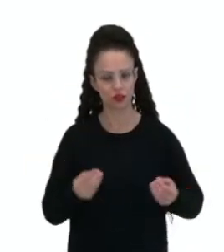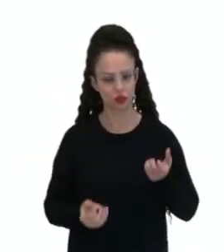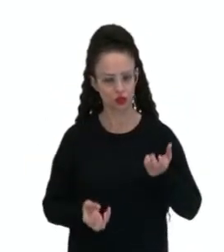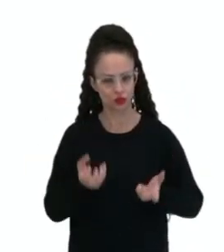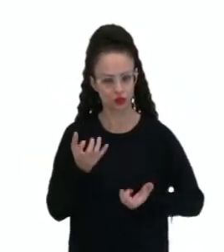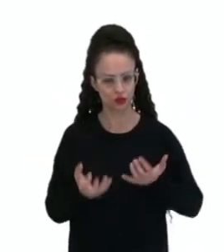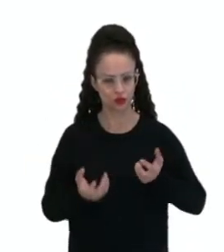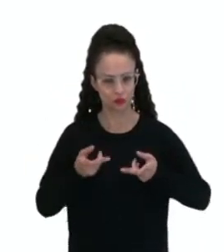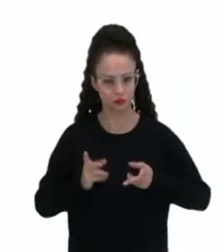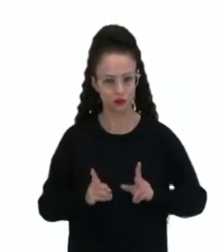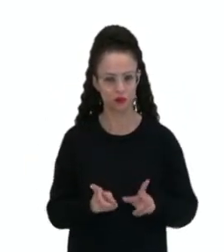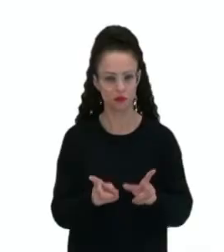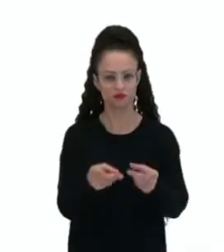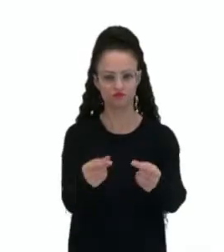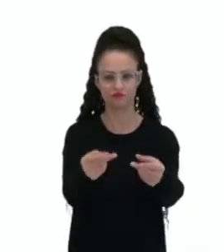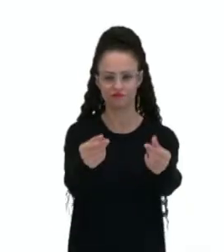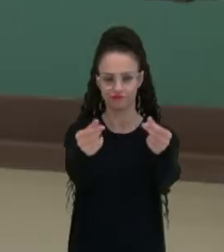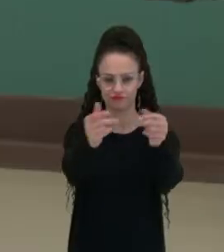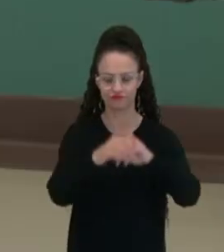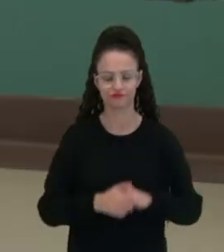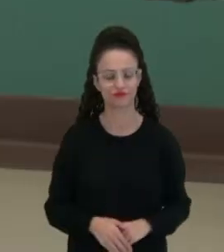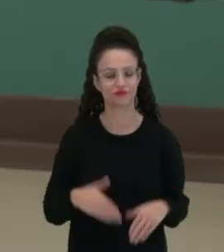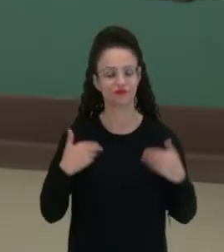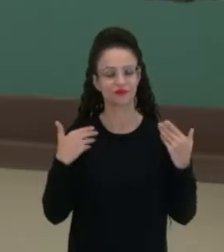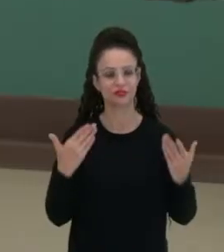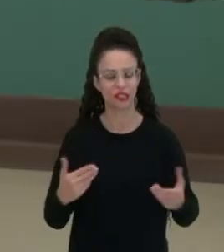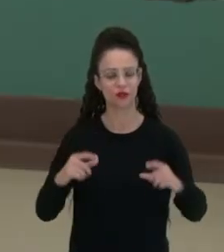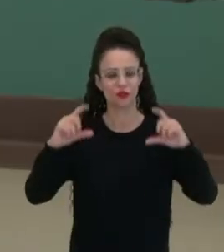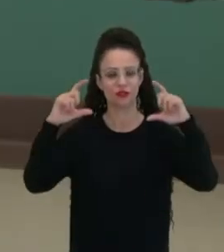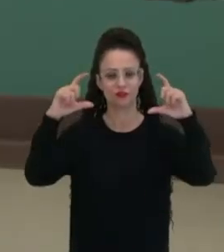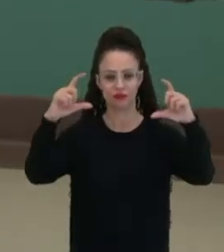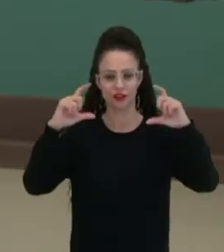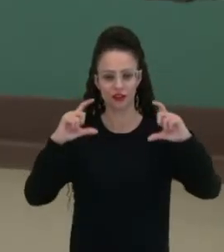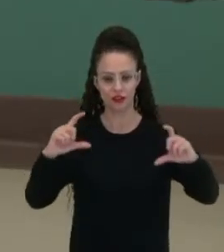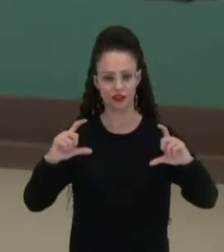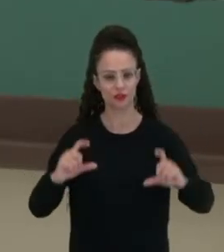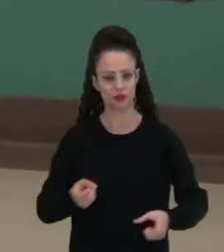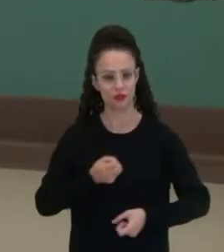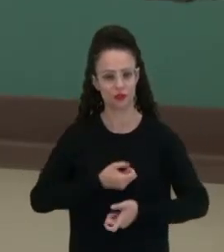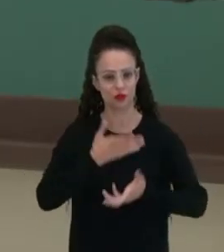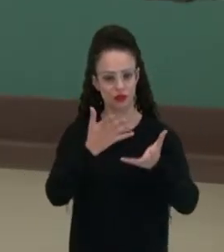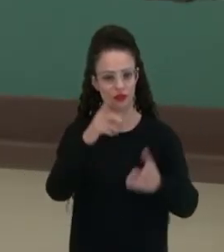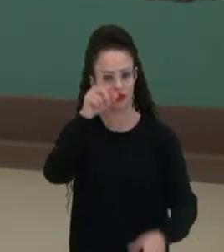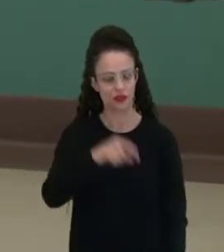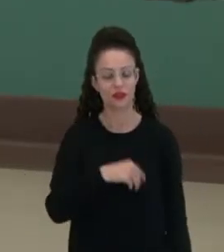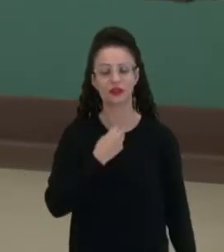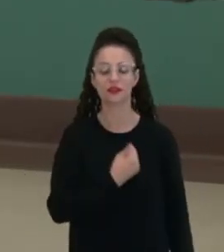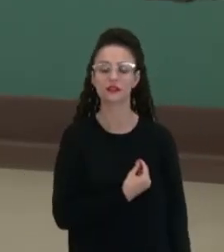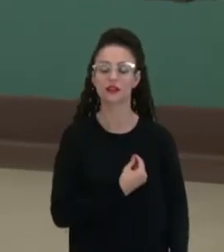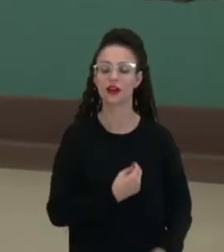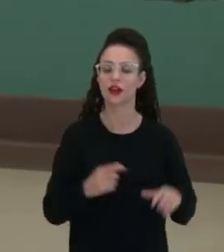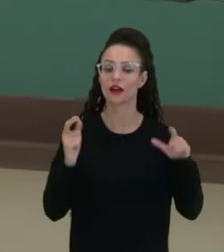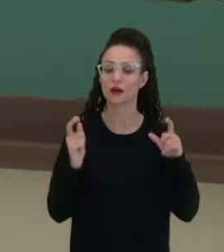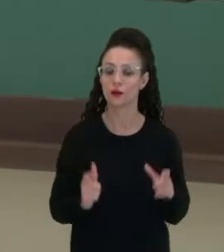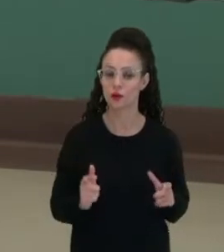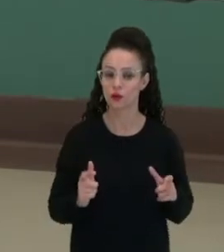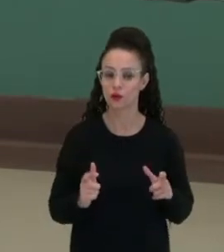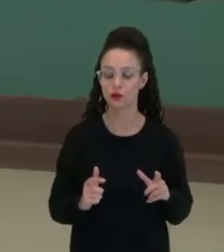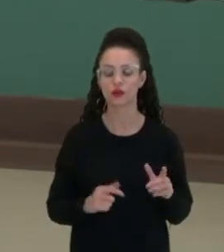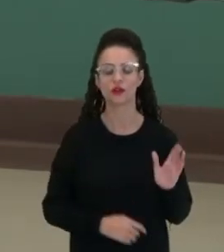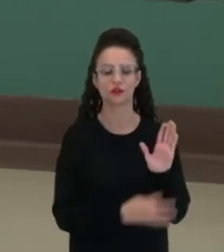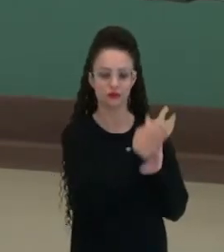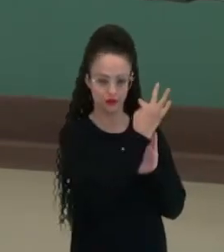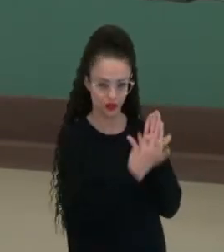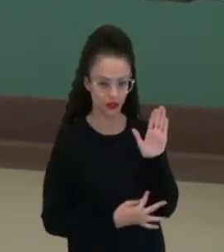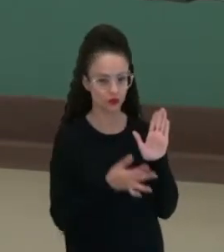mas que seja infinito. Então, estes versos do poeta, né, estão presentes onde? No artigo